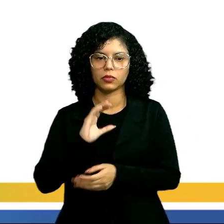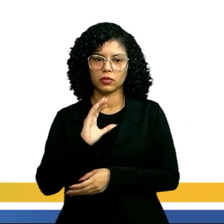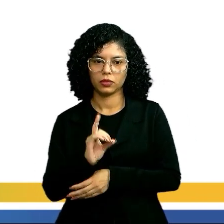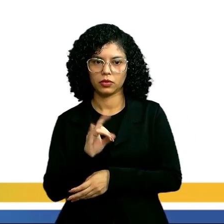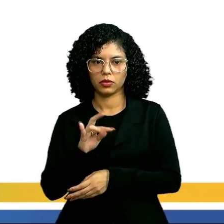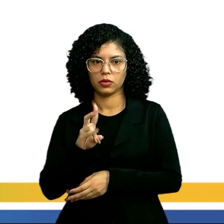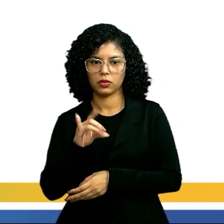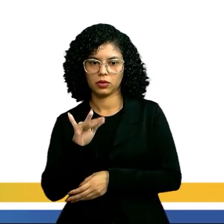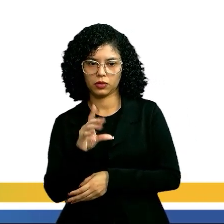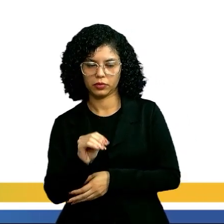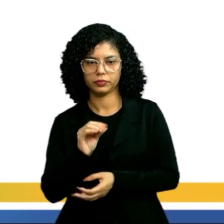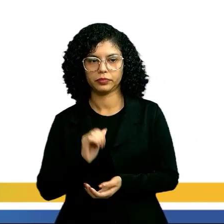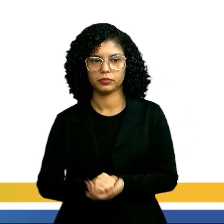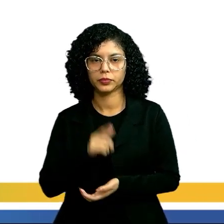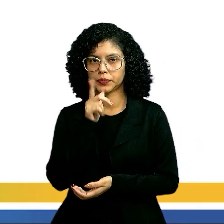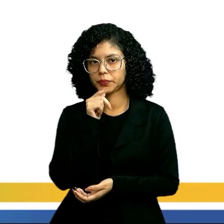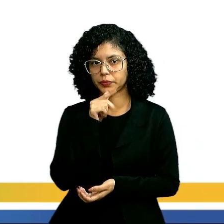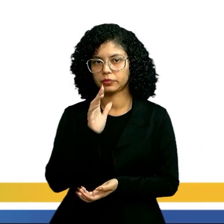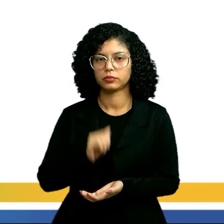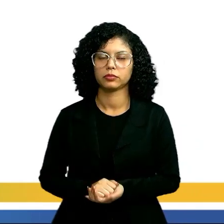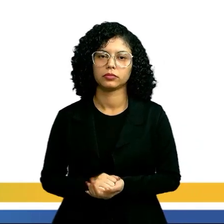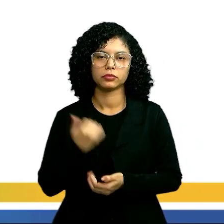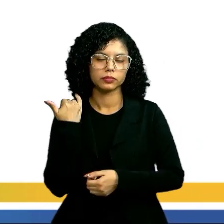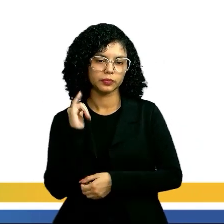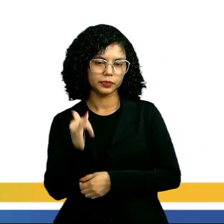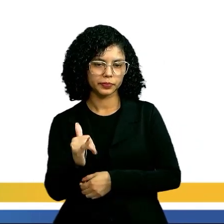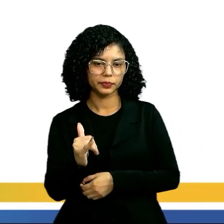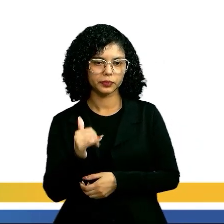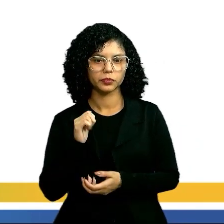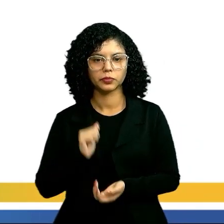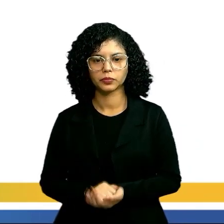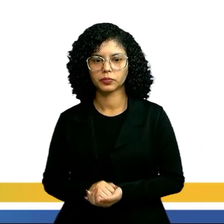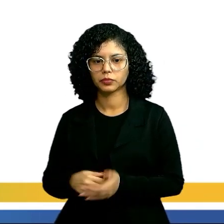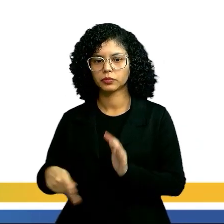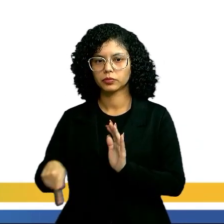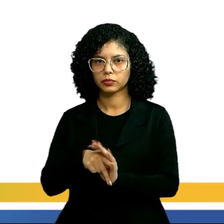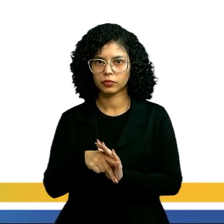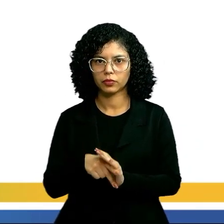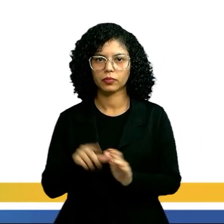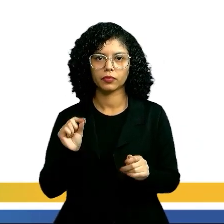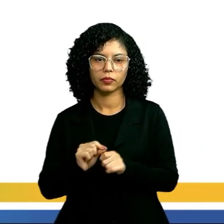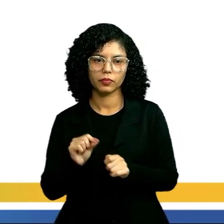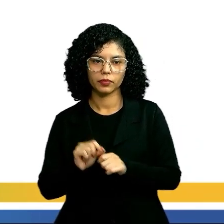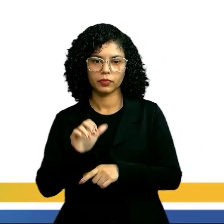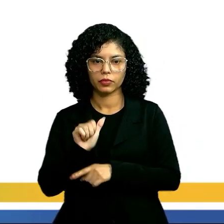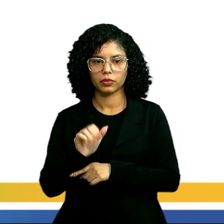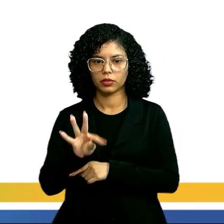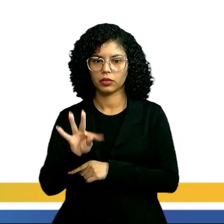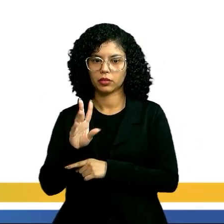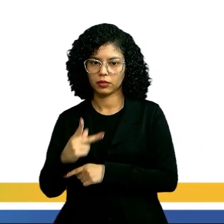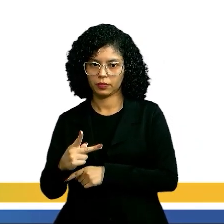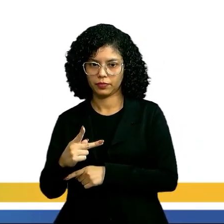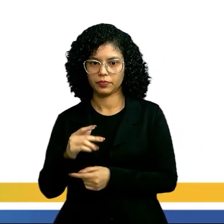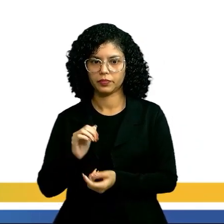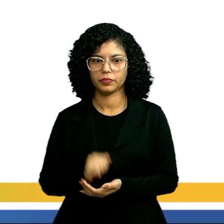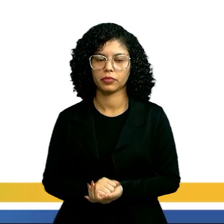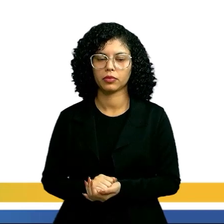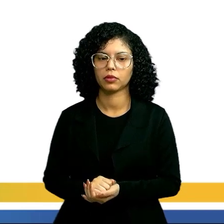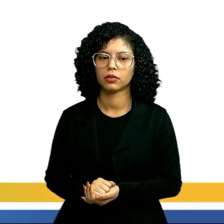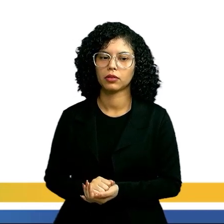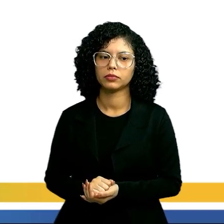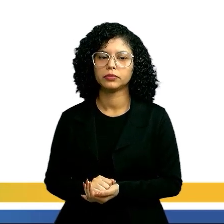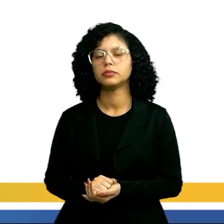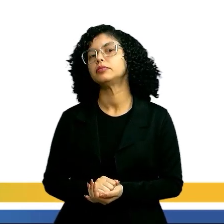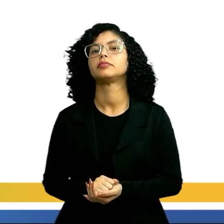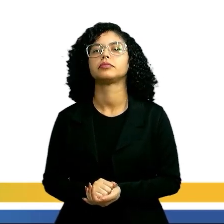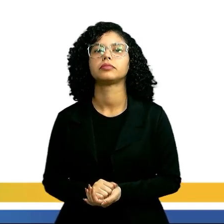de carbono, água e energia. Energia em forma de ATP, adenosina